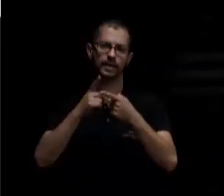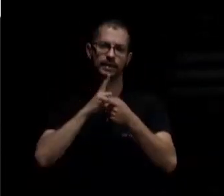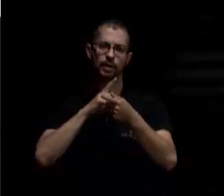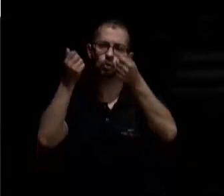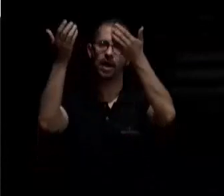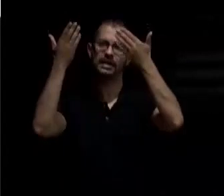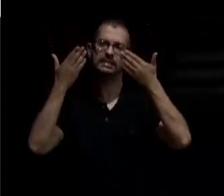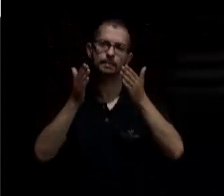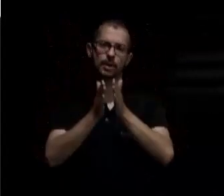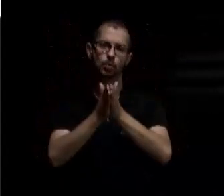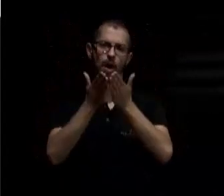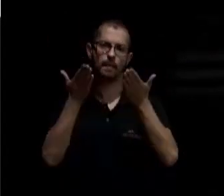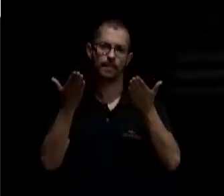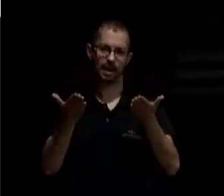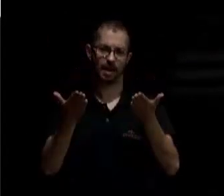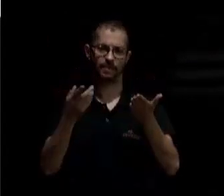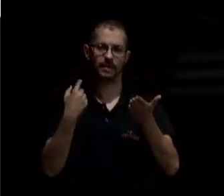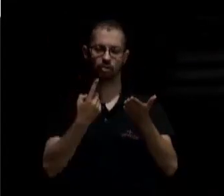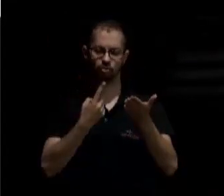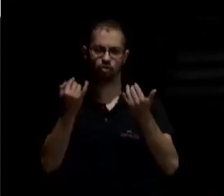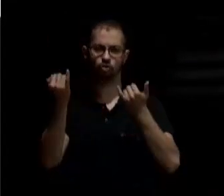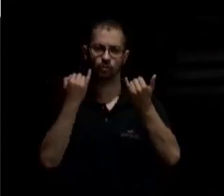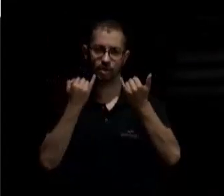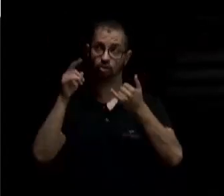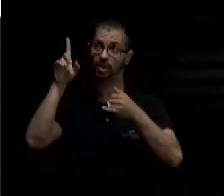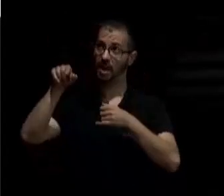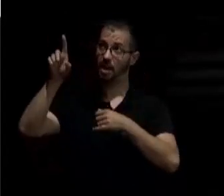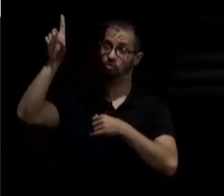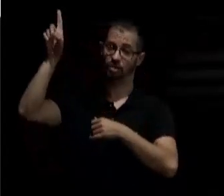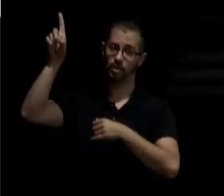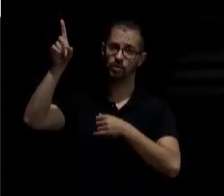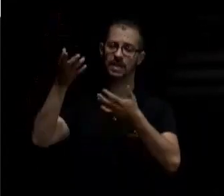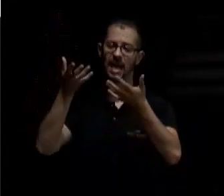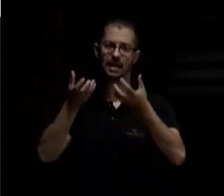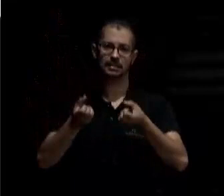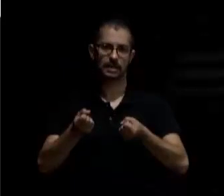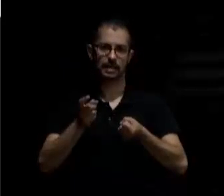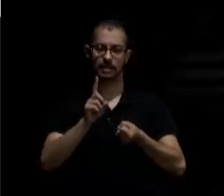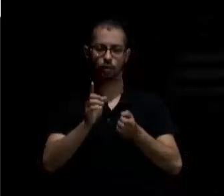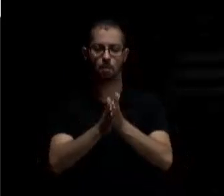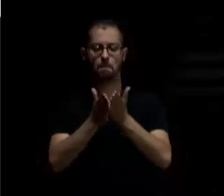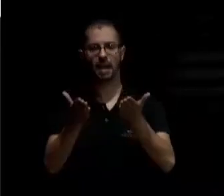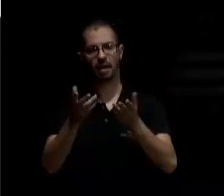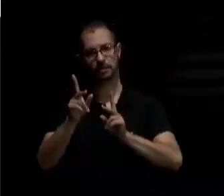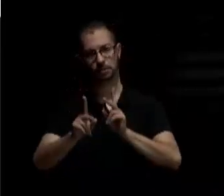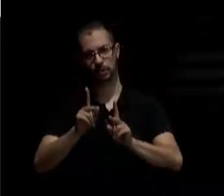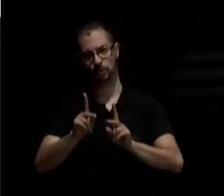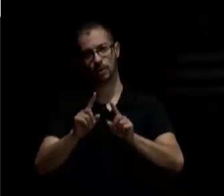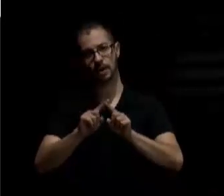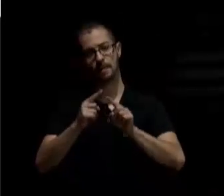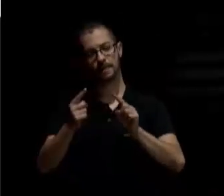a palavra que de nós ouvistes, que é de Deus, acolhestes não como palavra de homens, e sim como